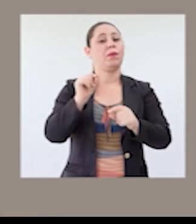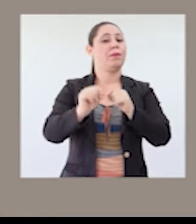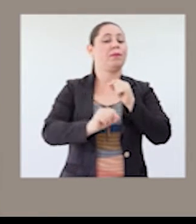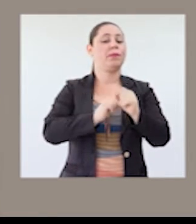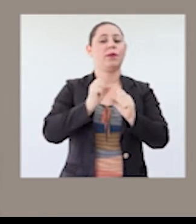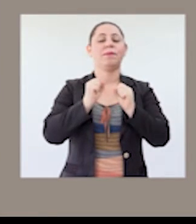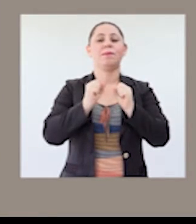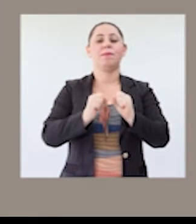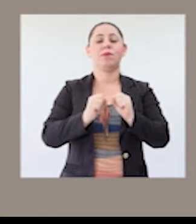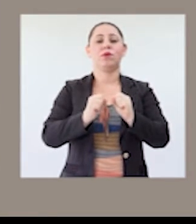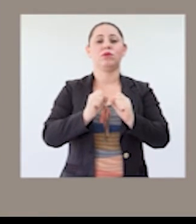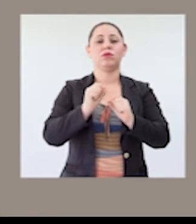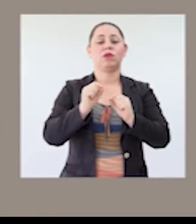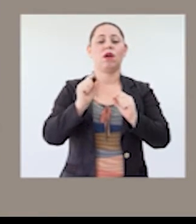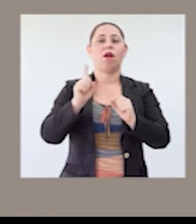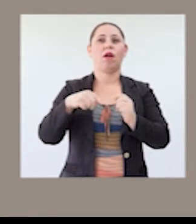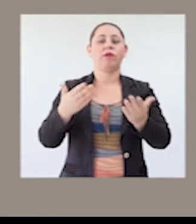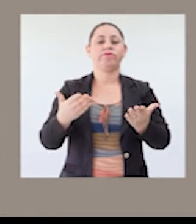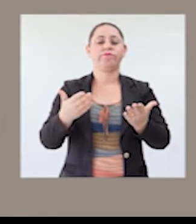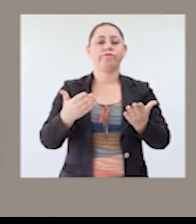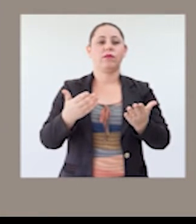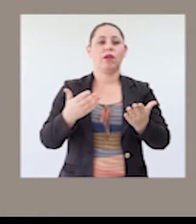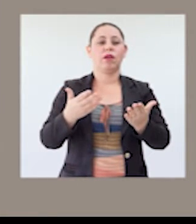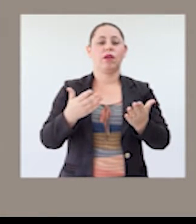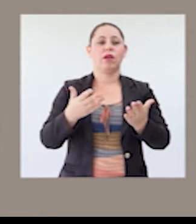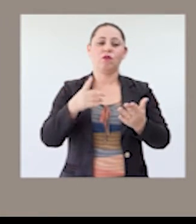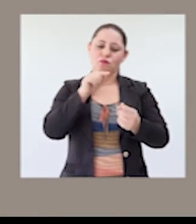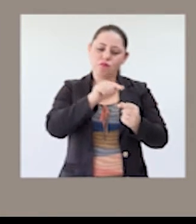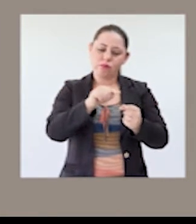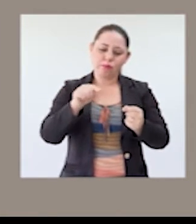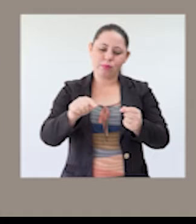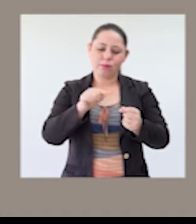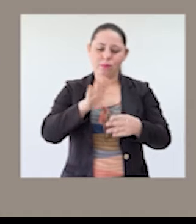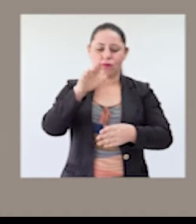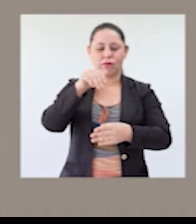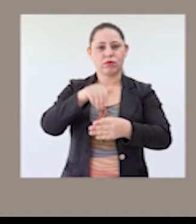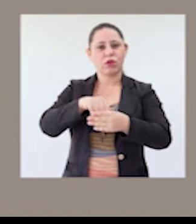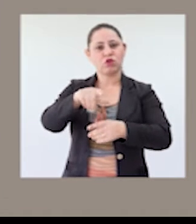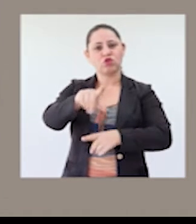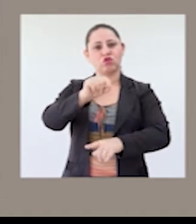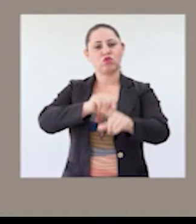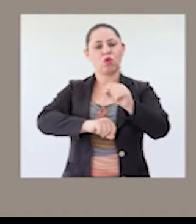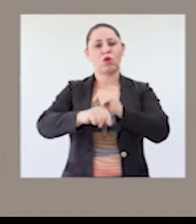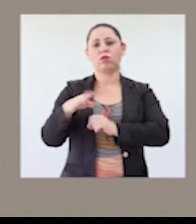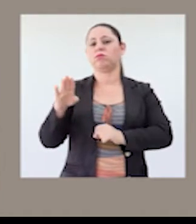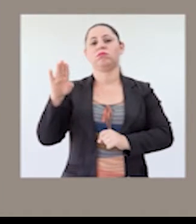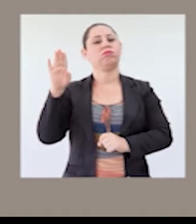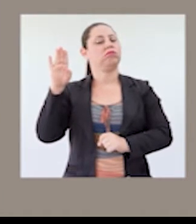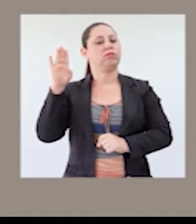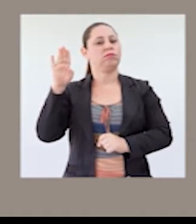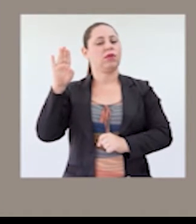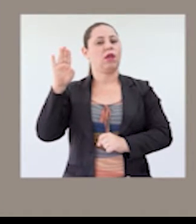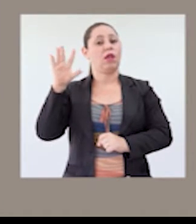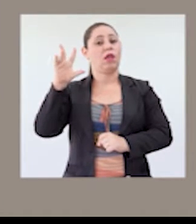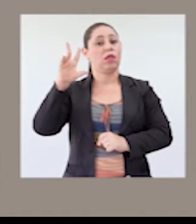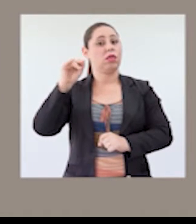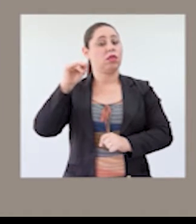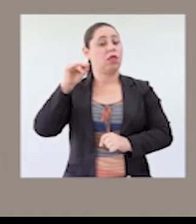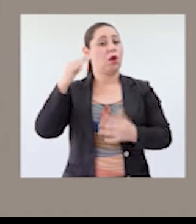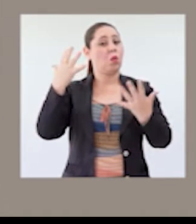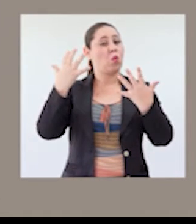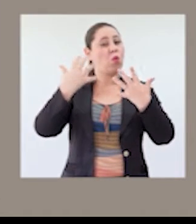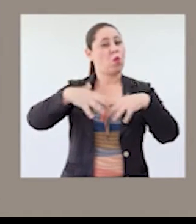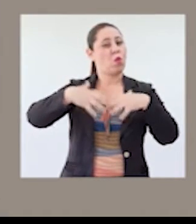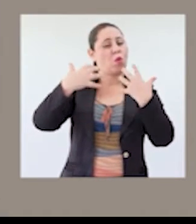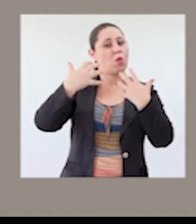ele possa, enfim, manifestar a sua intenção, a sua preferência e votar no seu candidato e não